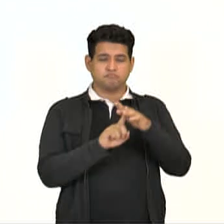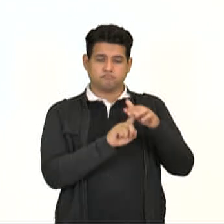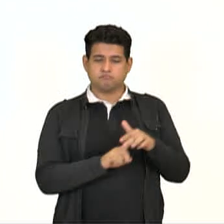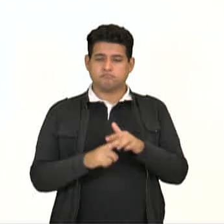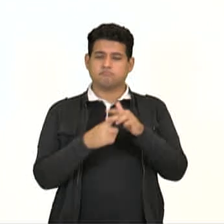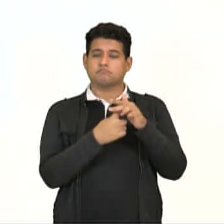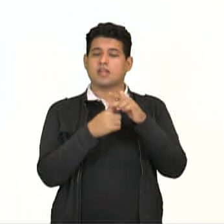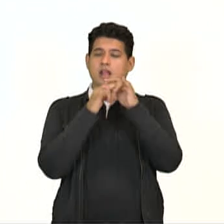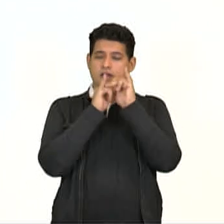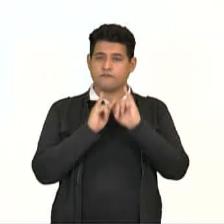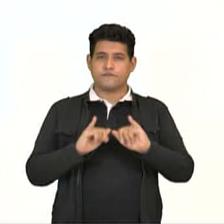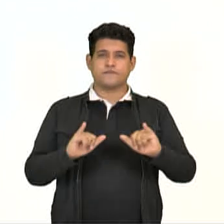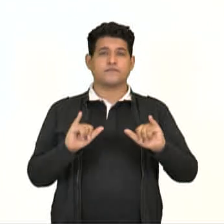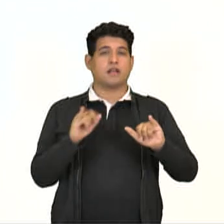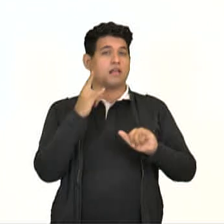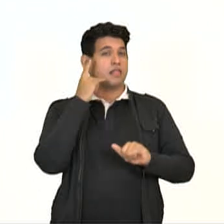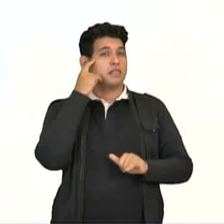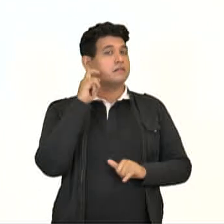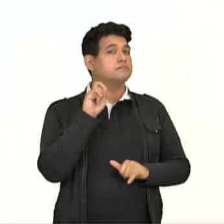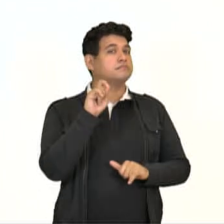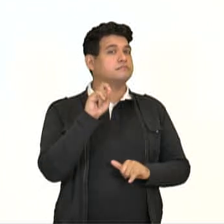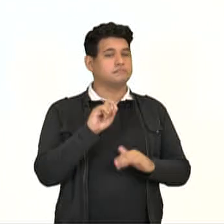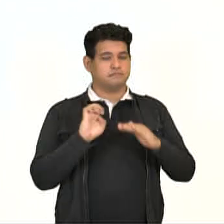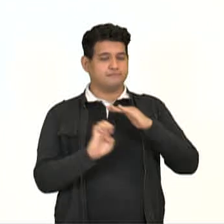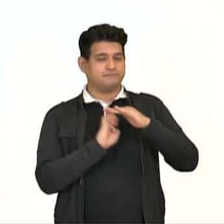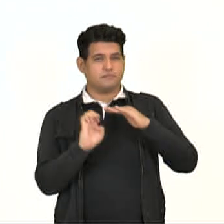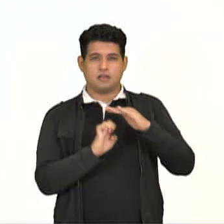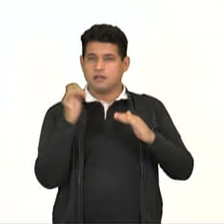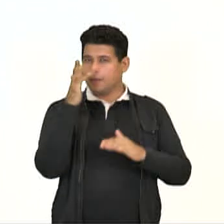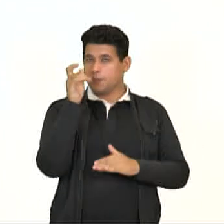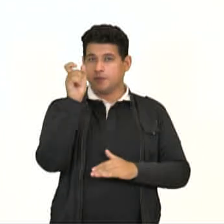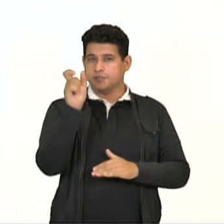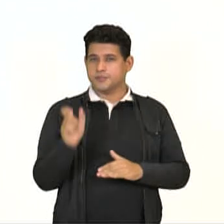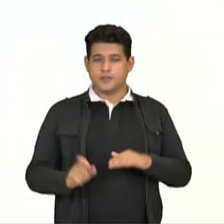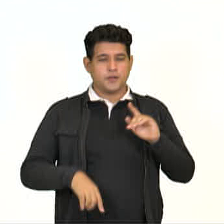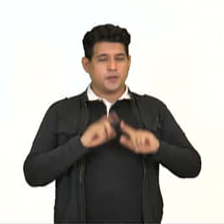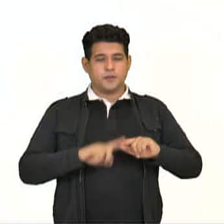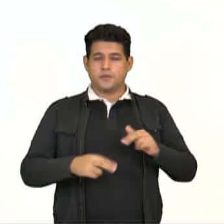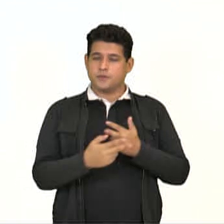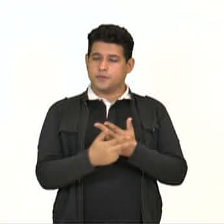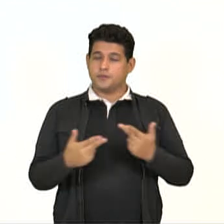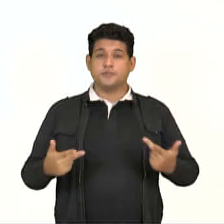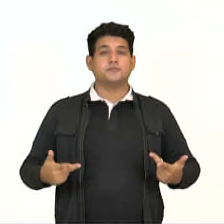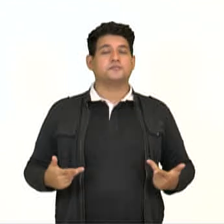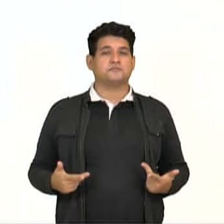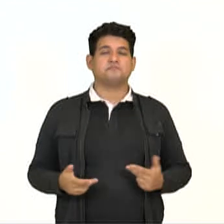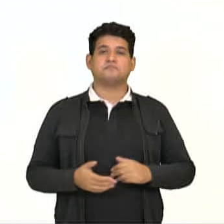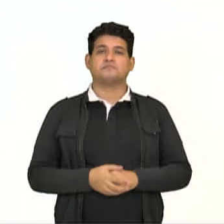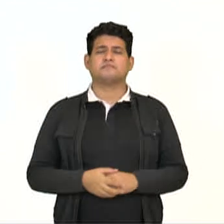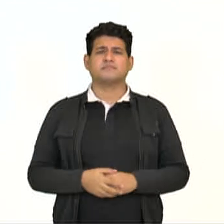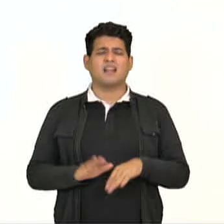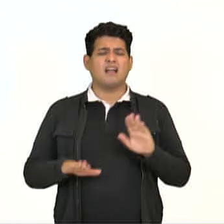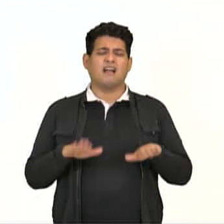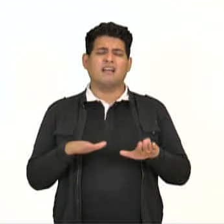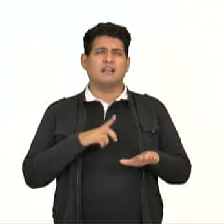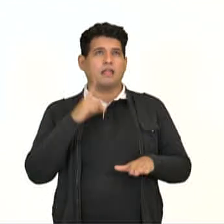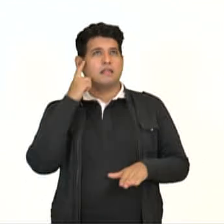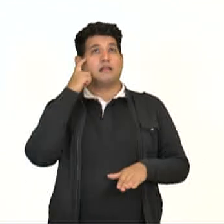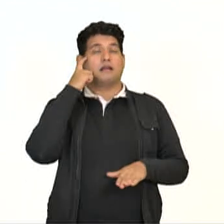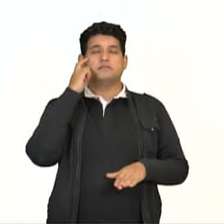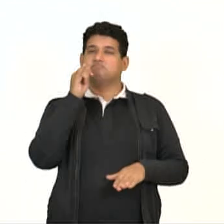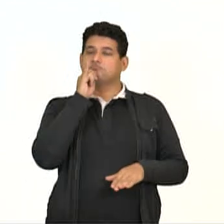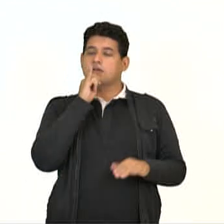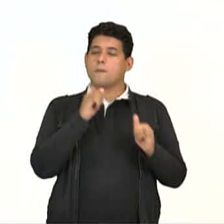para anunciar uma ideia, empresa, pessoa, produto ou serviços. Às vezes a gente tem uma ideia de que